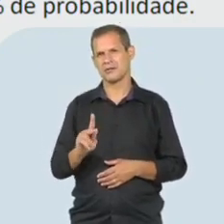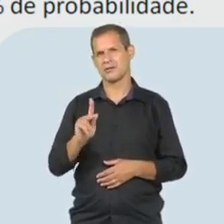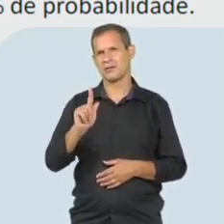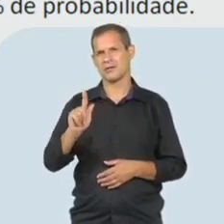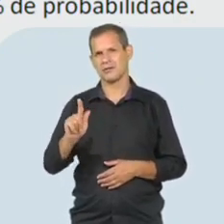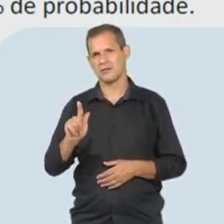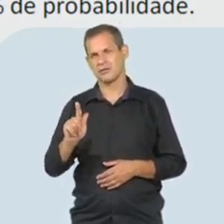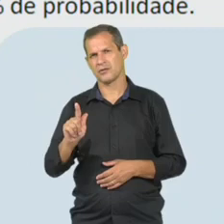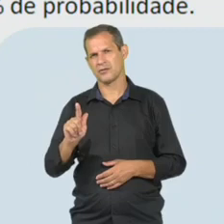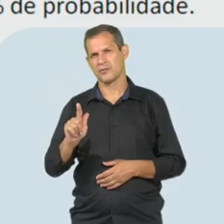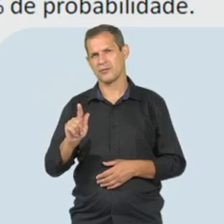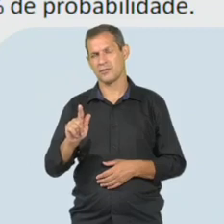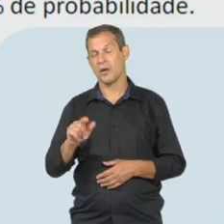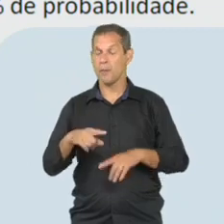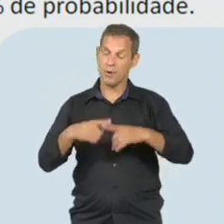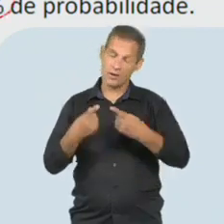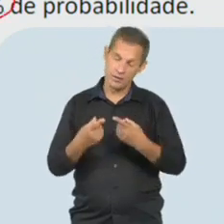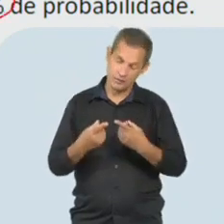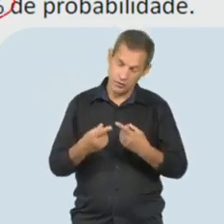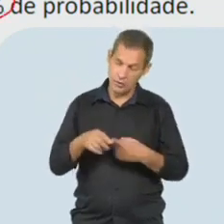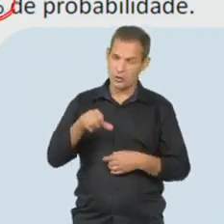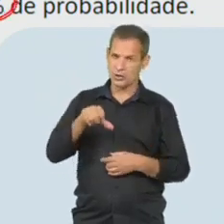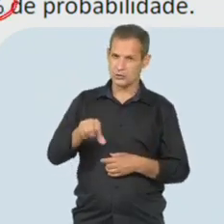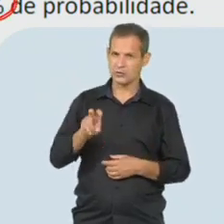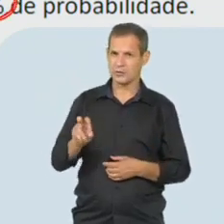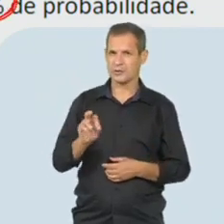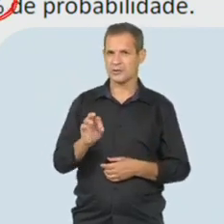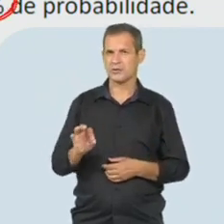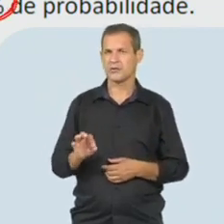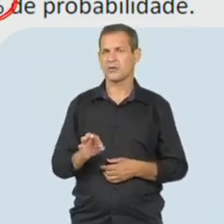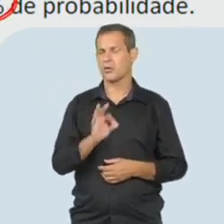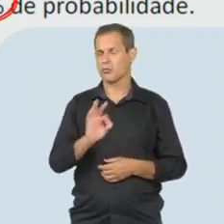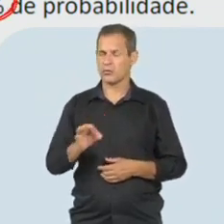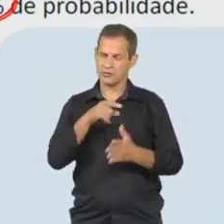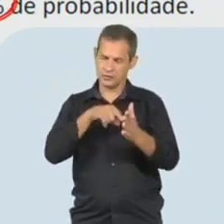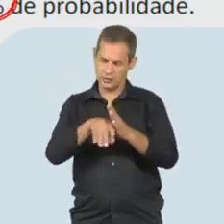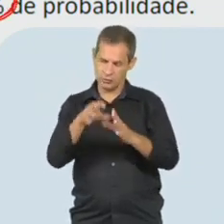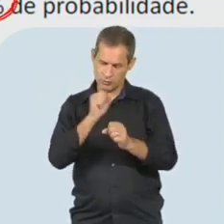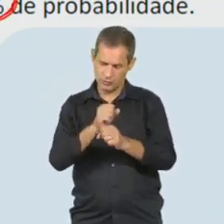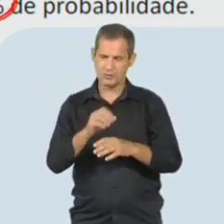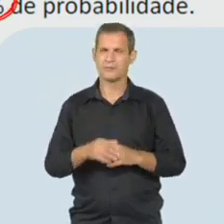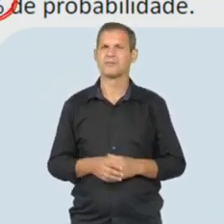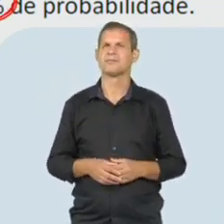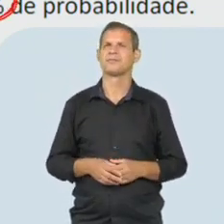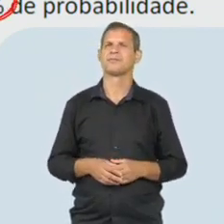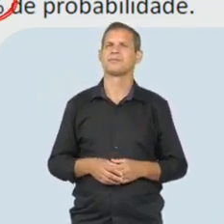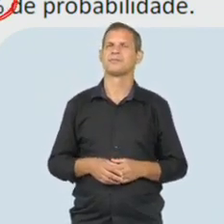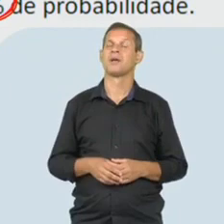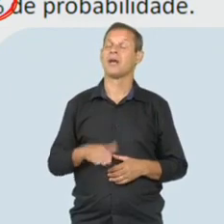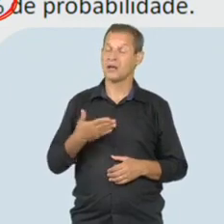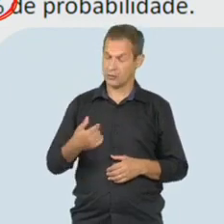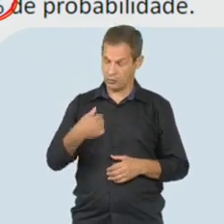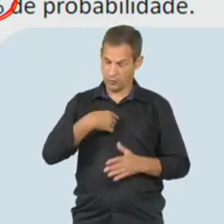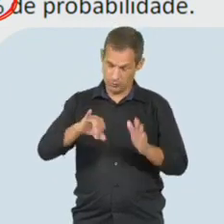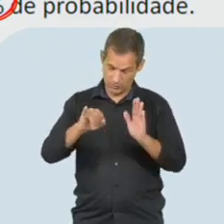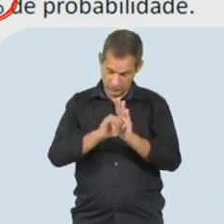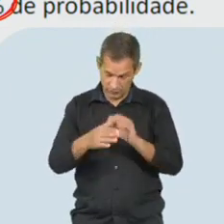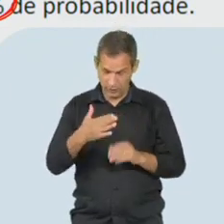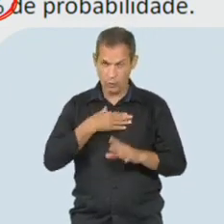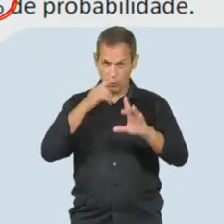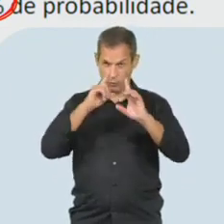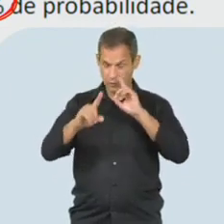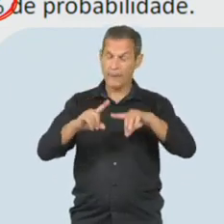5,15 quilos aqui, com 95% da probabilidade. Então, eu levantei o meu